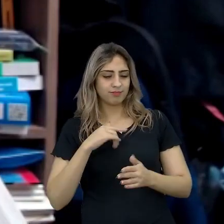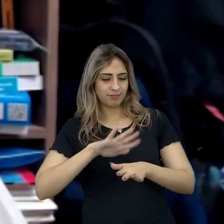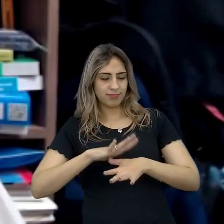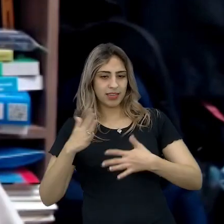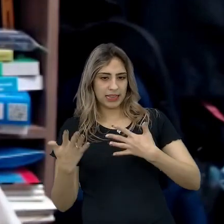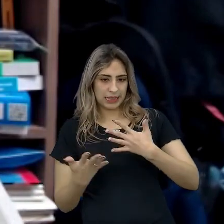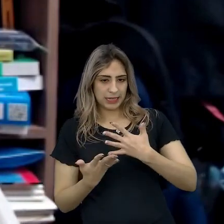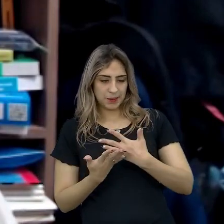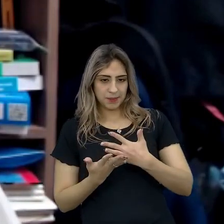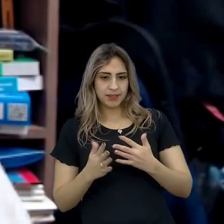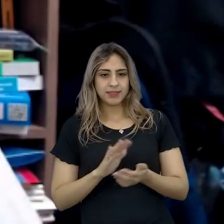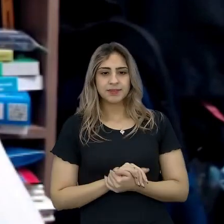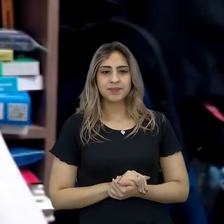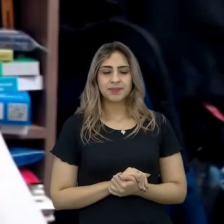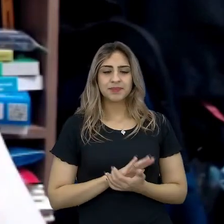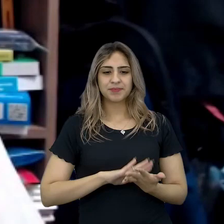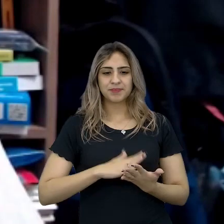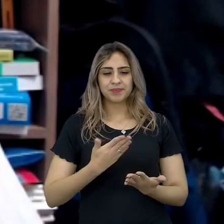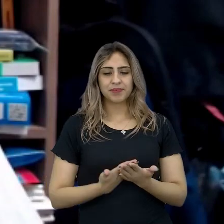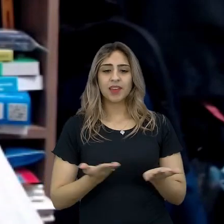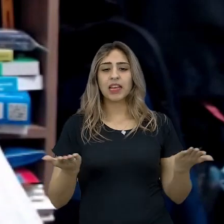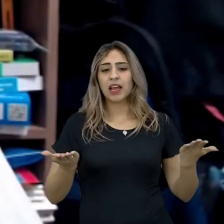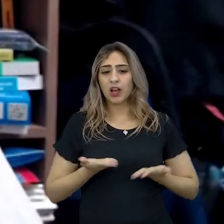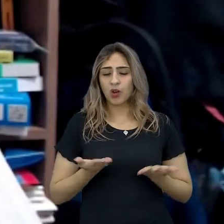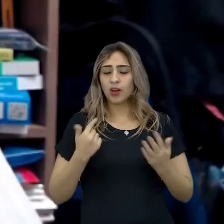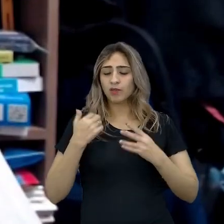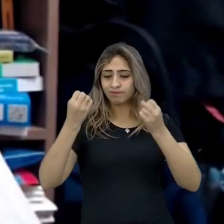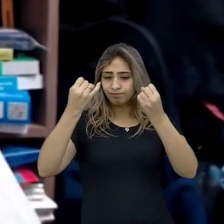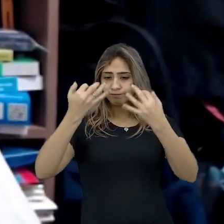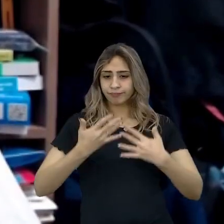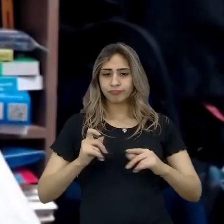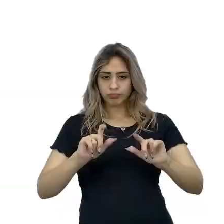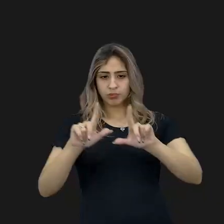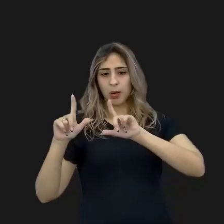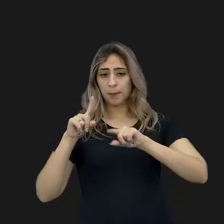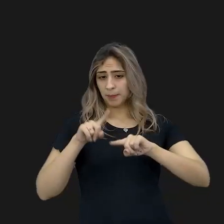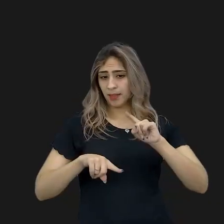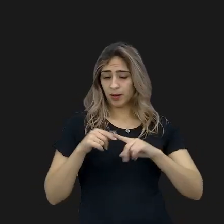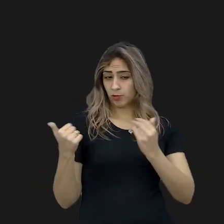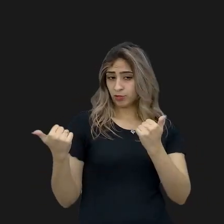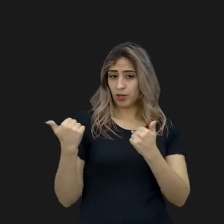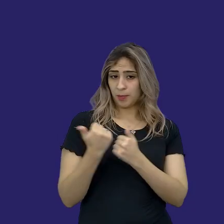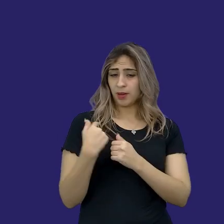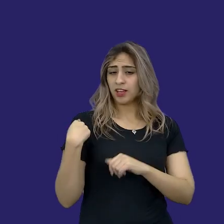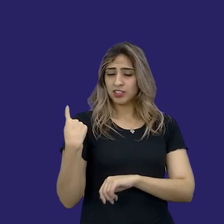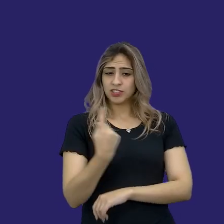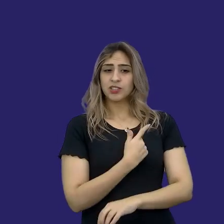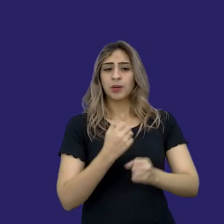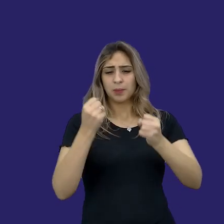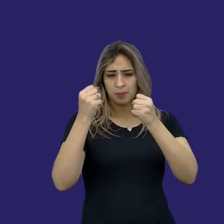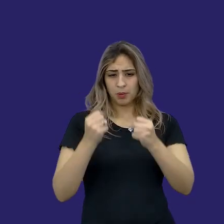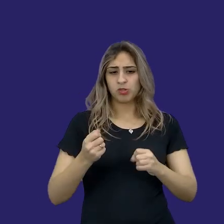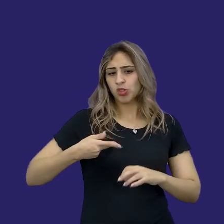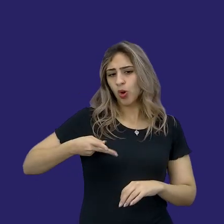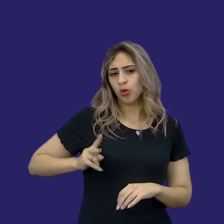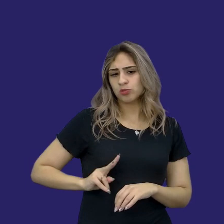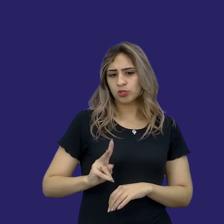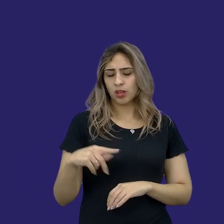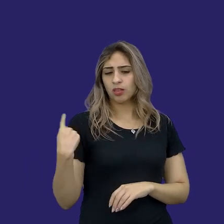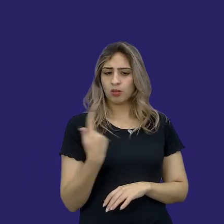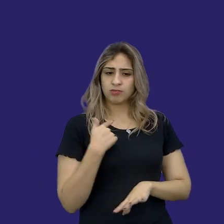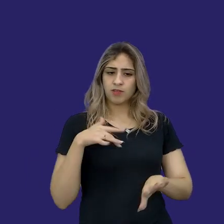tradução em Libras, e eu vou compartilhando então o nosso material para que a gente possa ir dando continuidade à